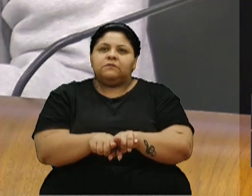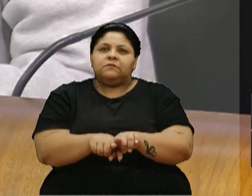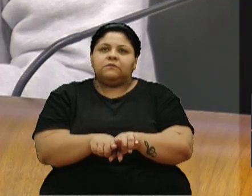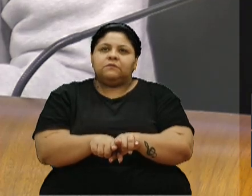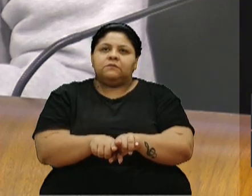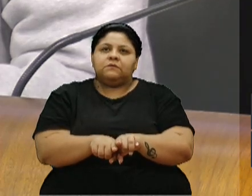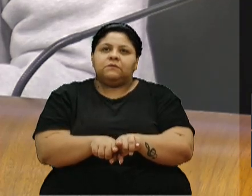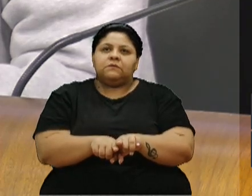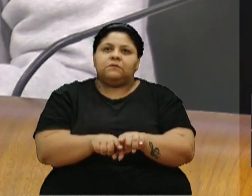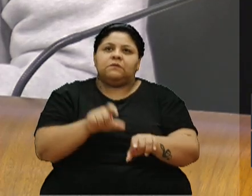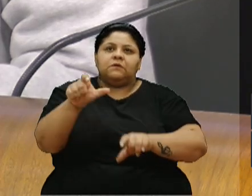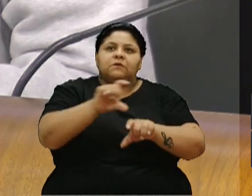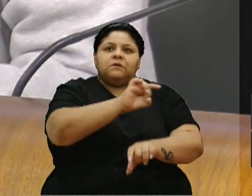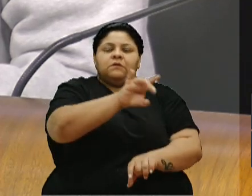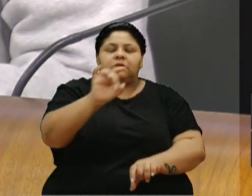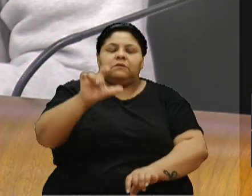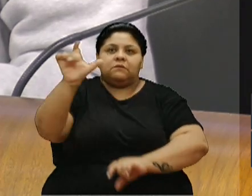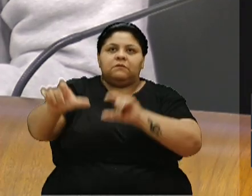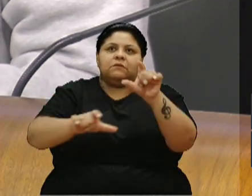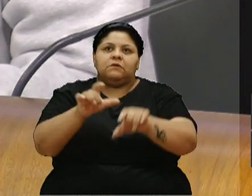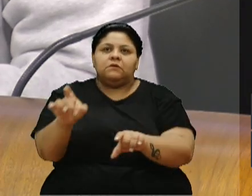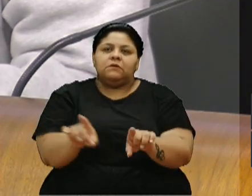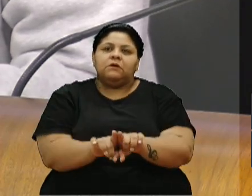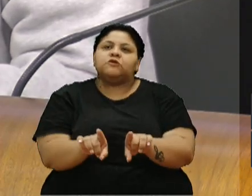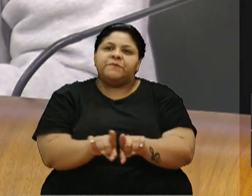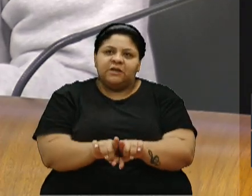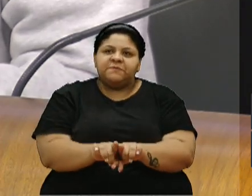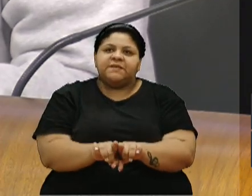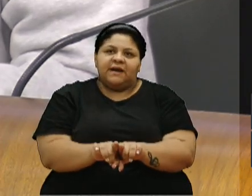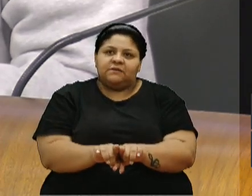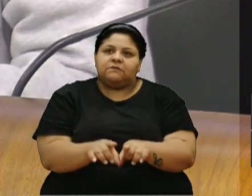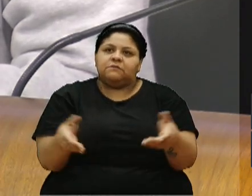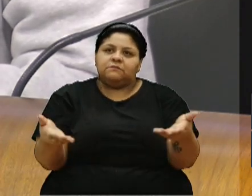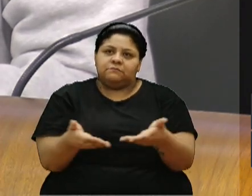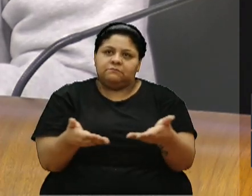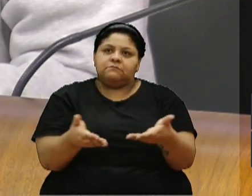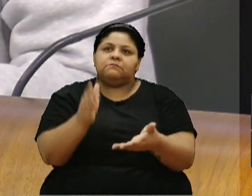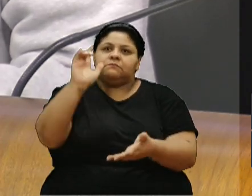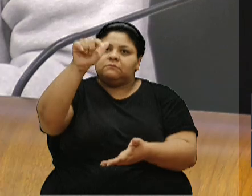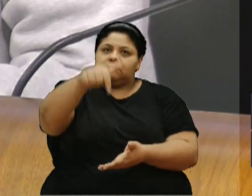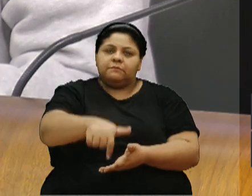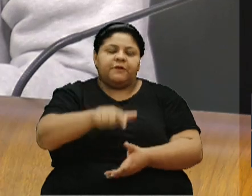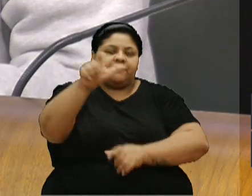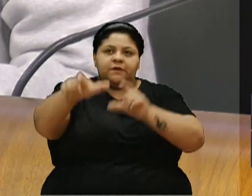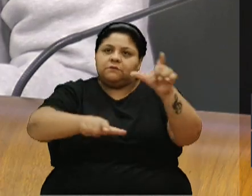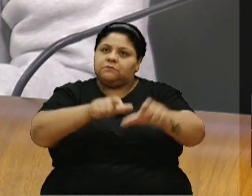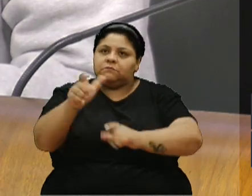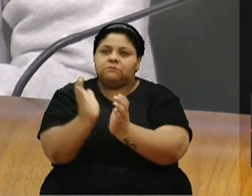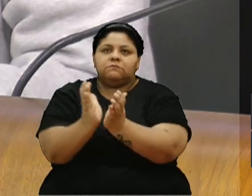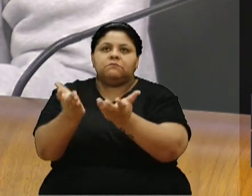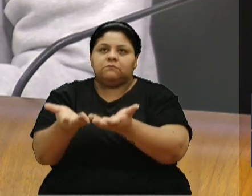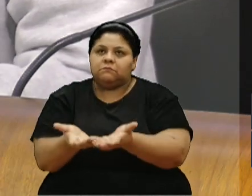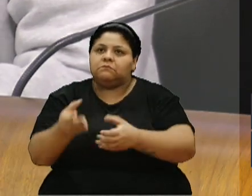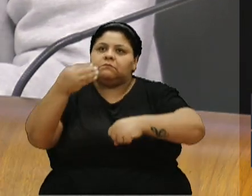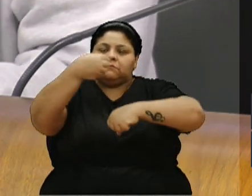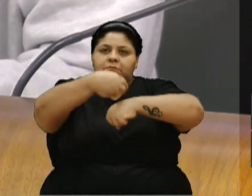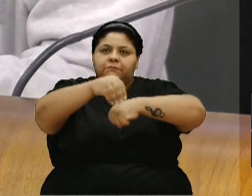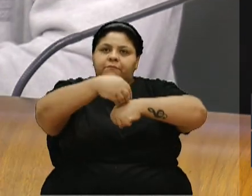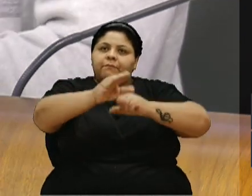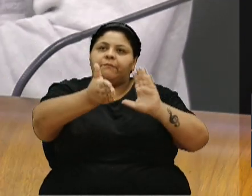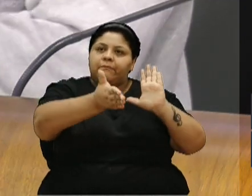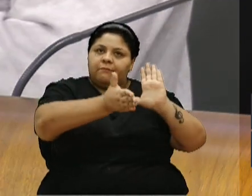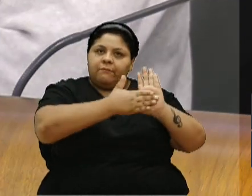vez a participação de cada uma, permaneçam com a gente. Ao final aqui, o pessoal do fórum vai sugerir, vai propor